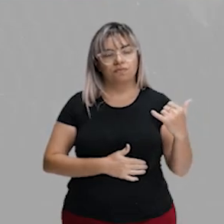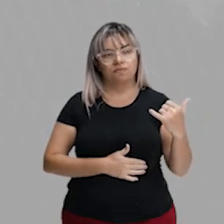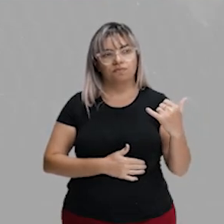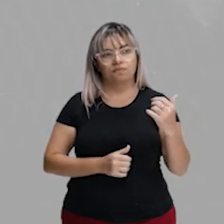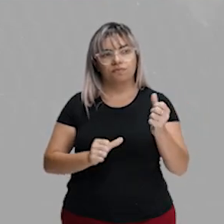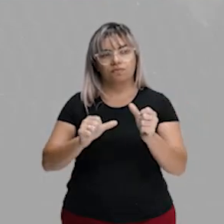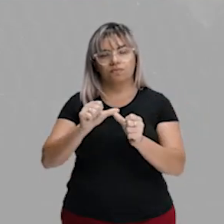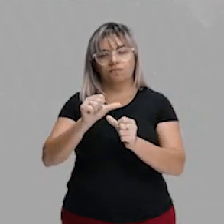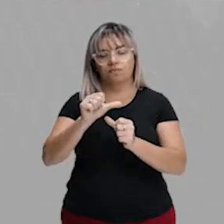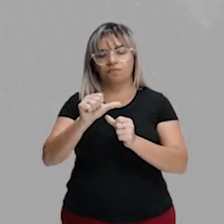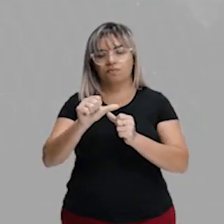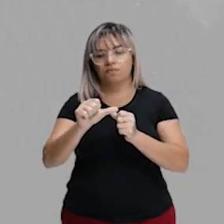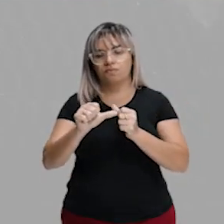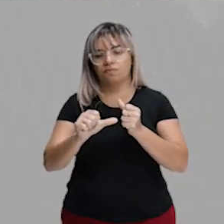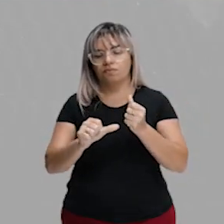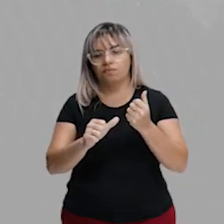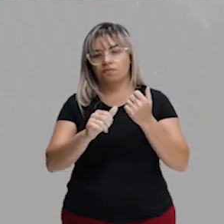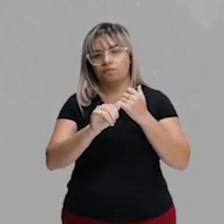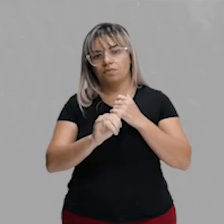em, olha,